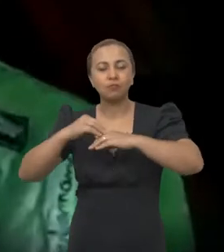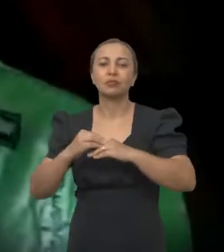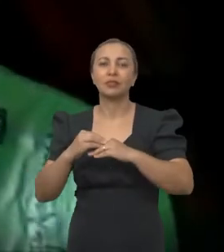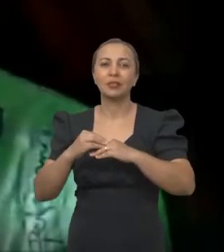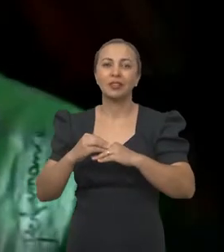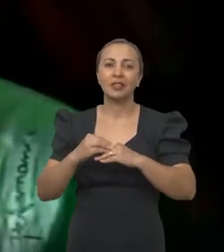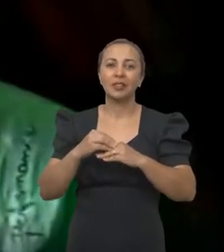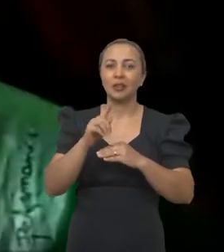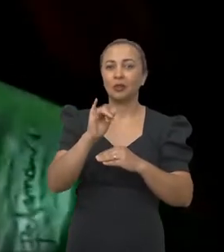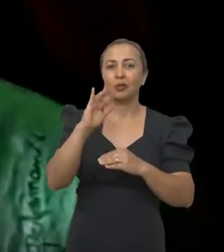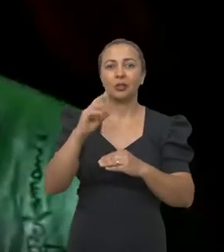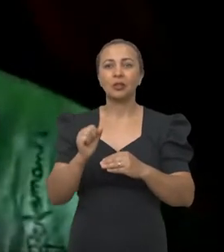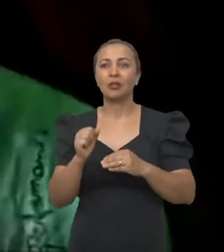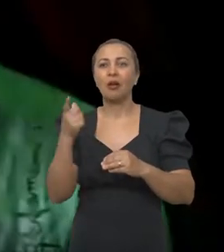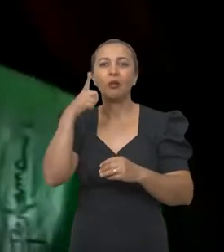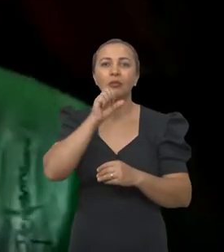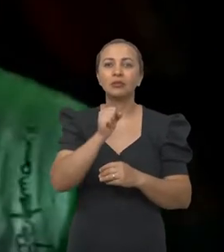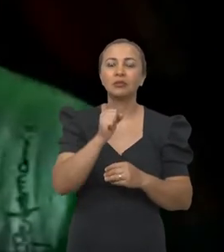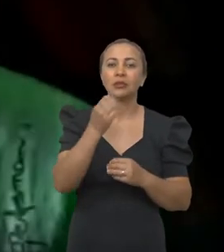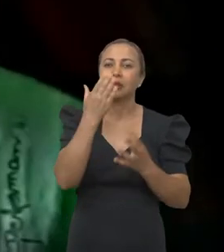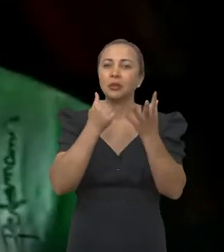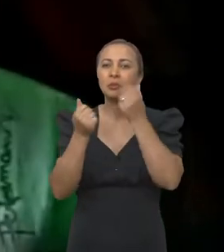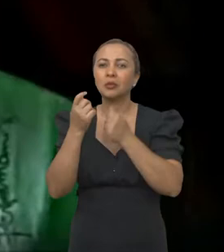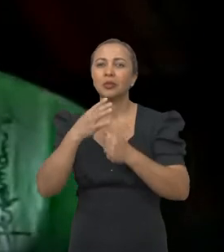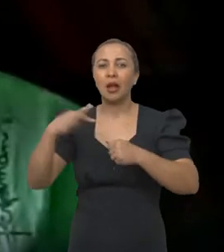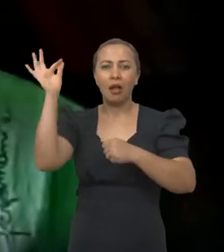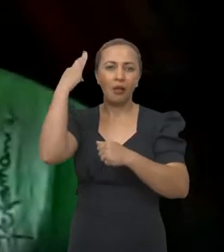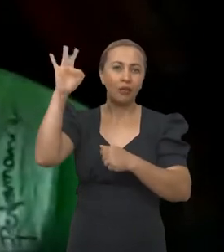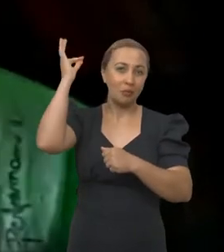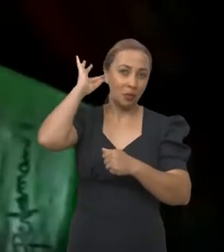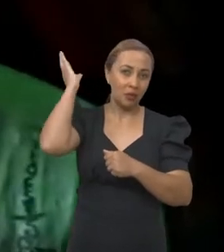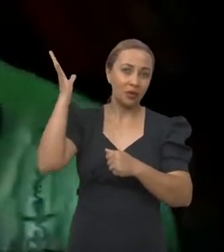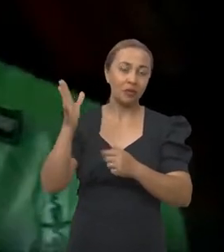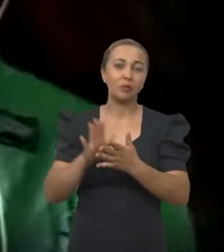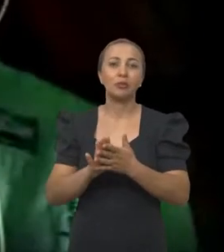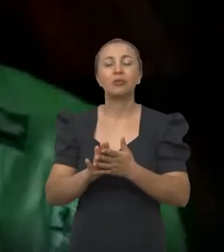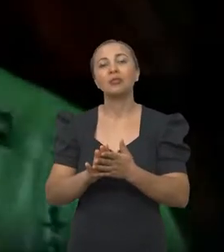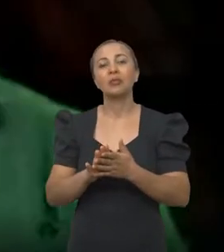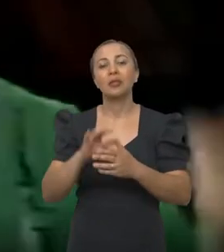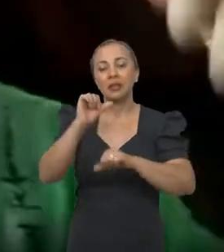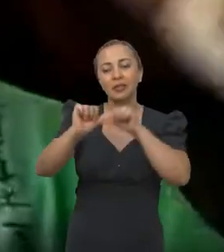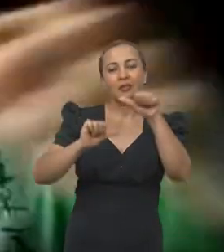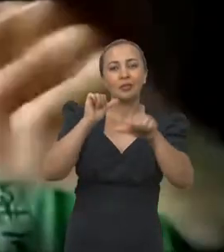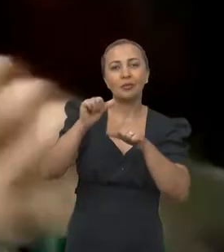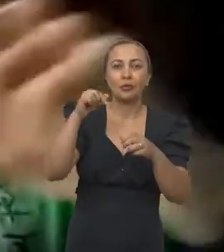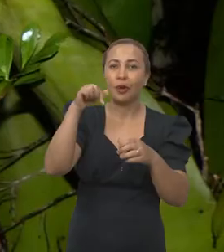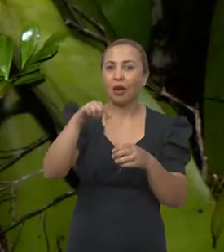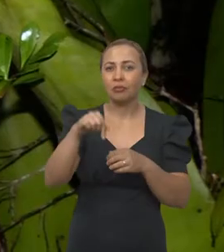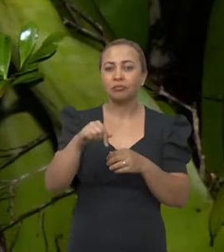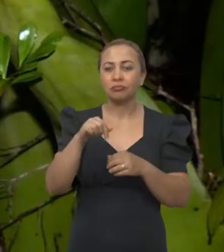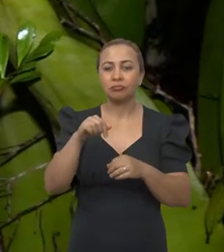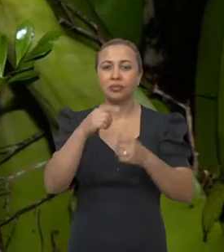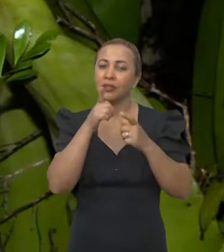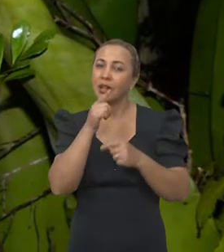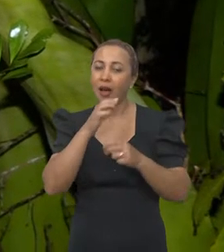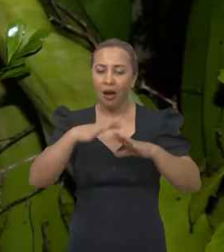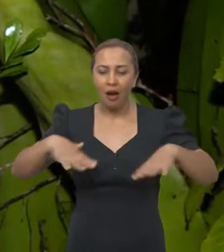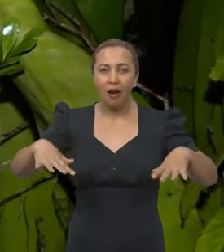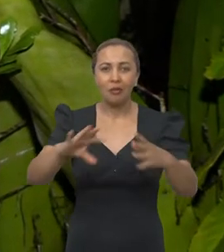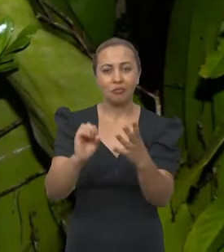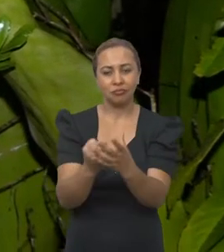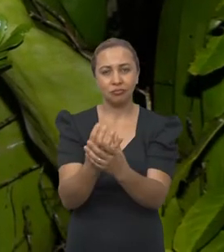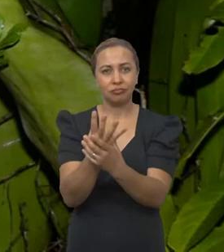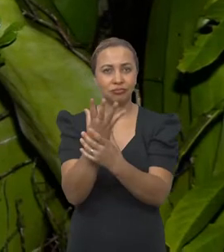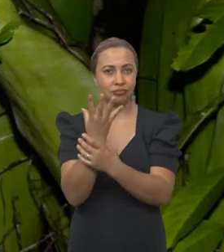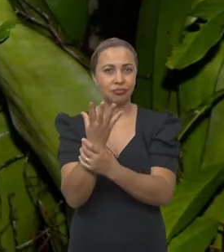dela consegue se alimentar de inocentes de larva de mosquito se desenvolvem ali naquela